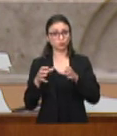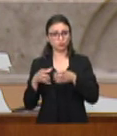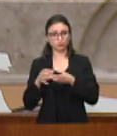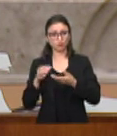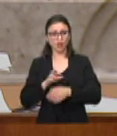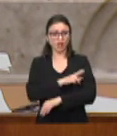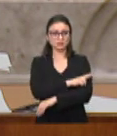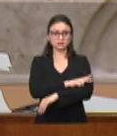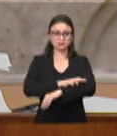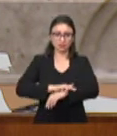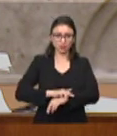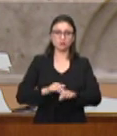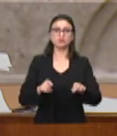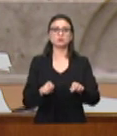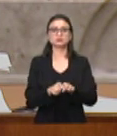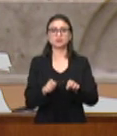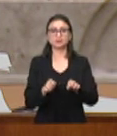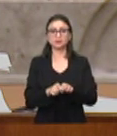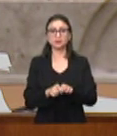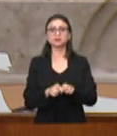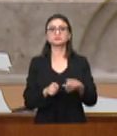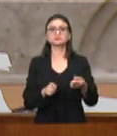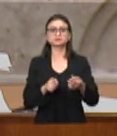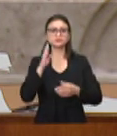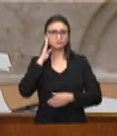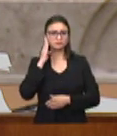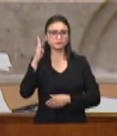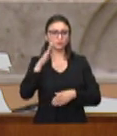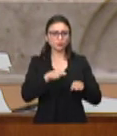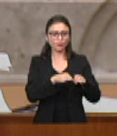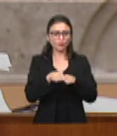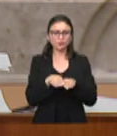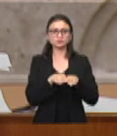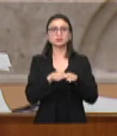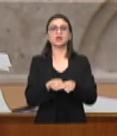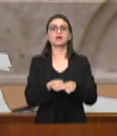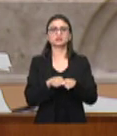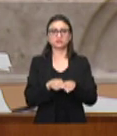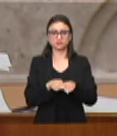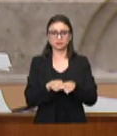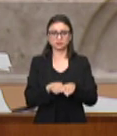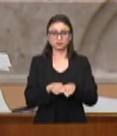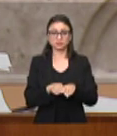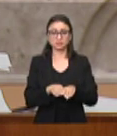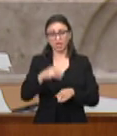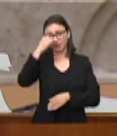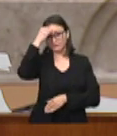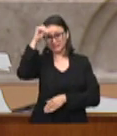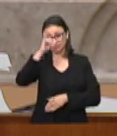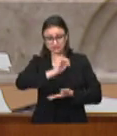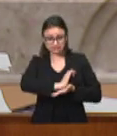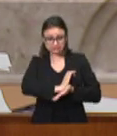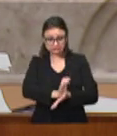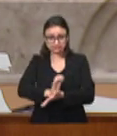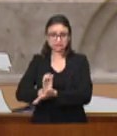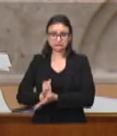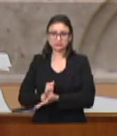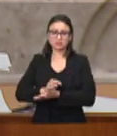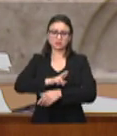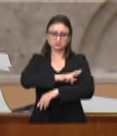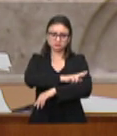raciais, bem como a aplicação do princípio da igualdade ante a discriminação em